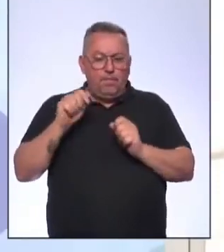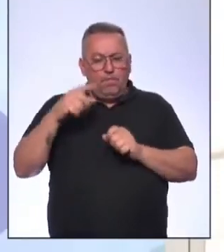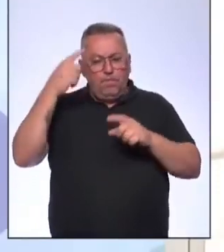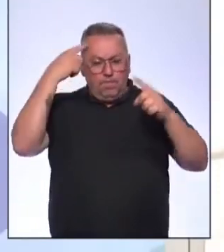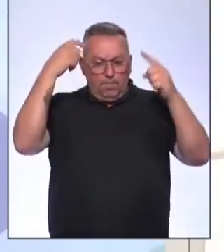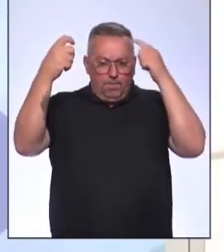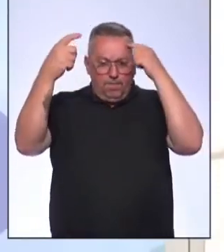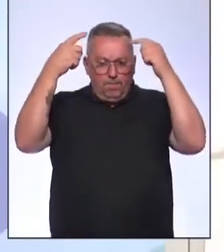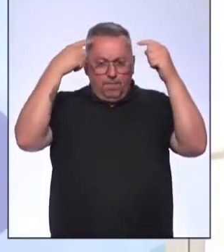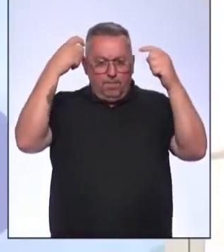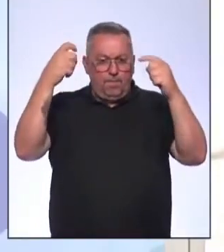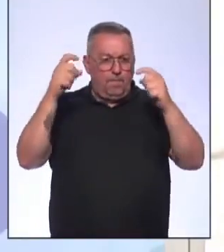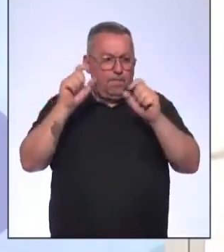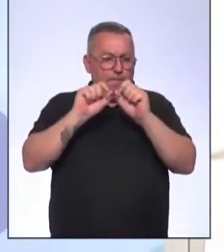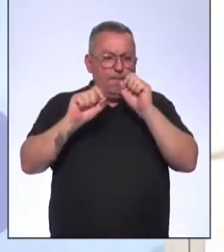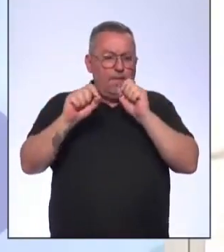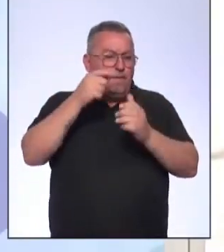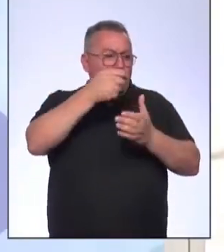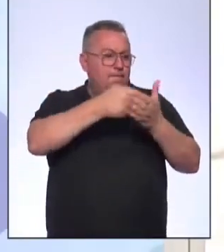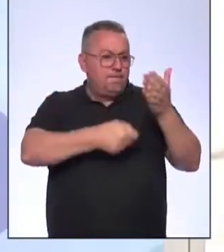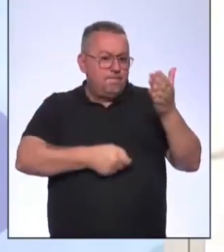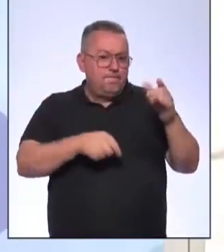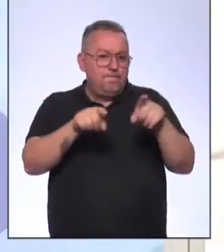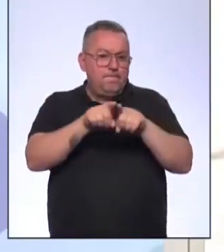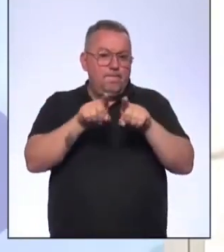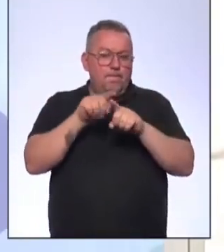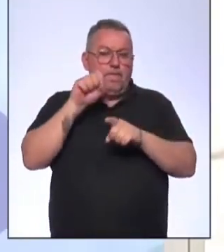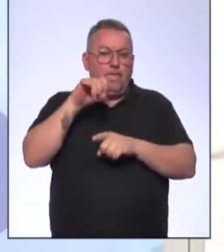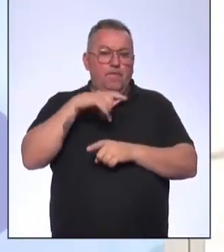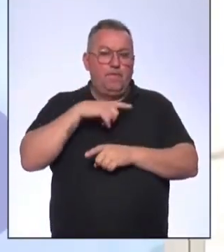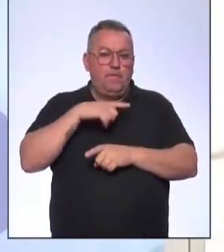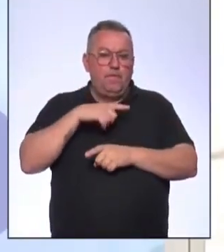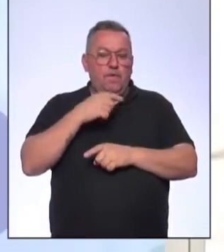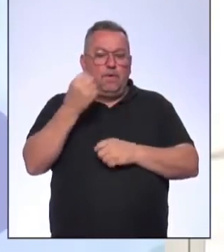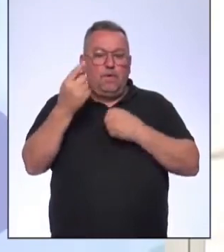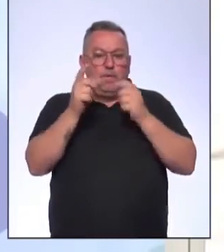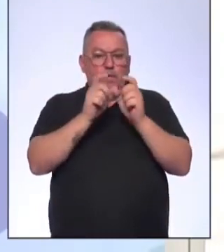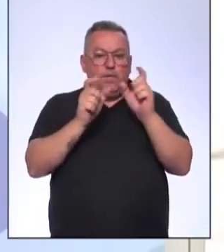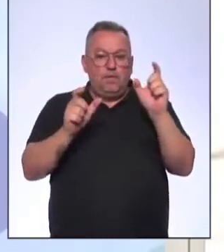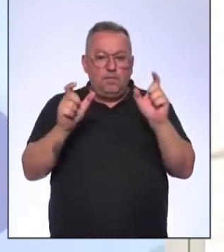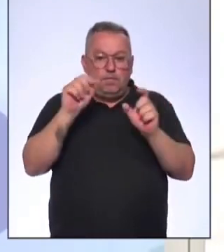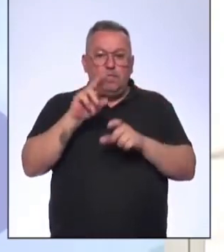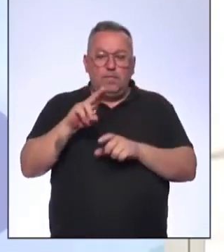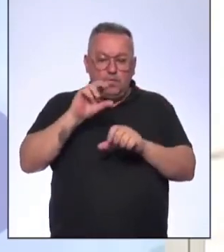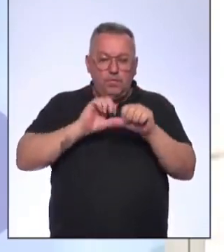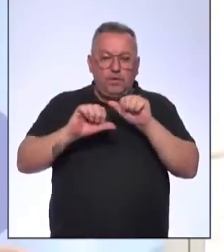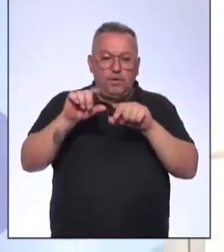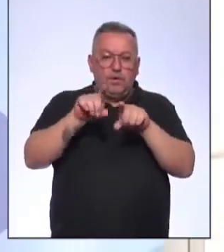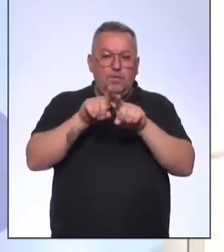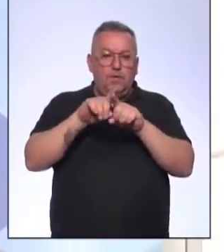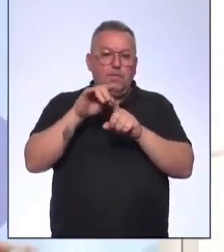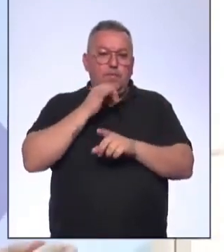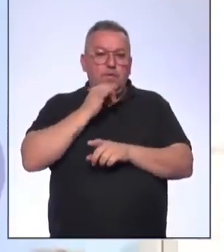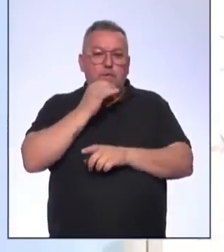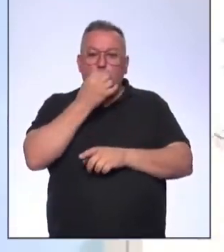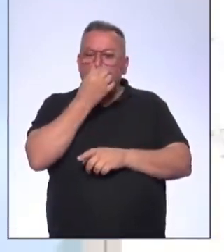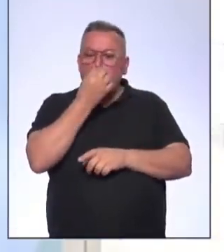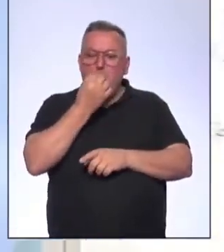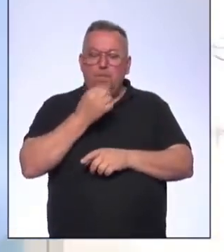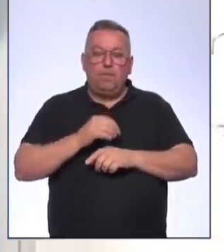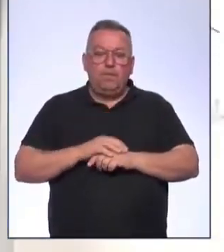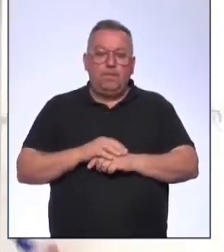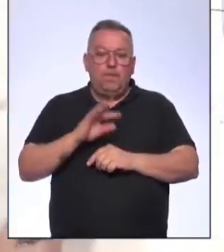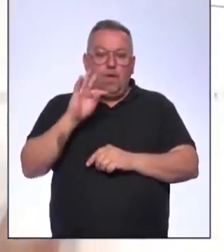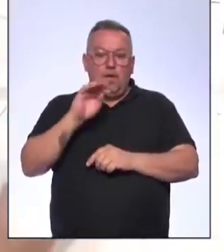criar a sua redação. E aí se vocês tiverem algumas palavras que vocês podem mudar também. Por exemplo, eu coloquei